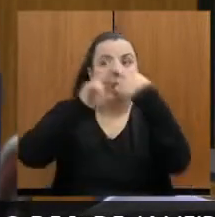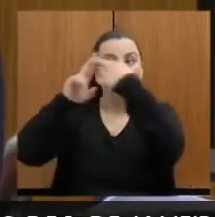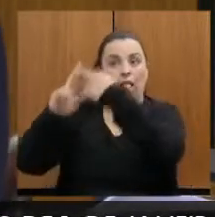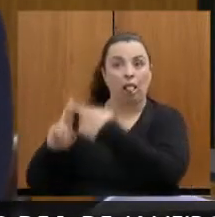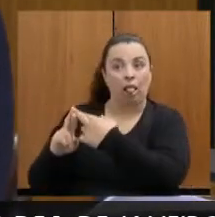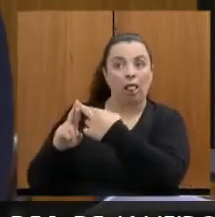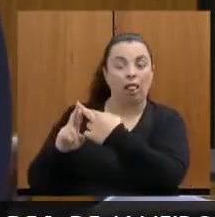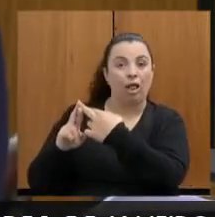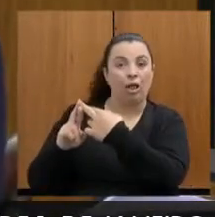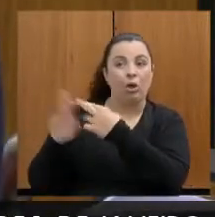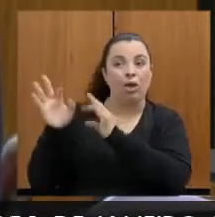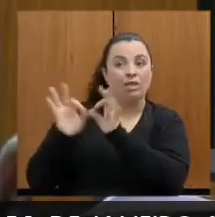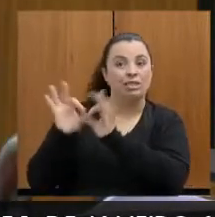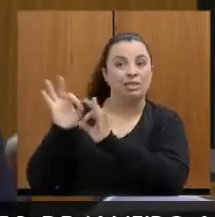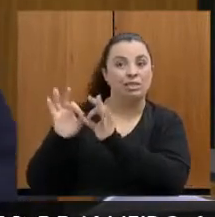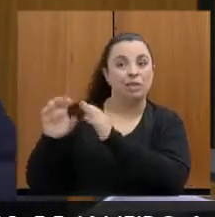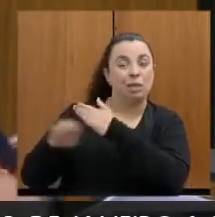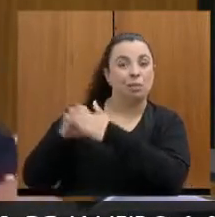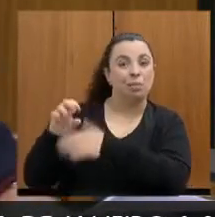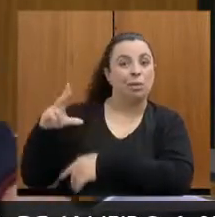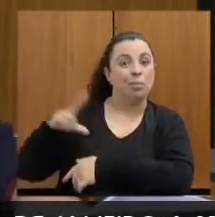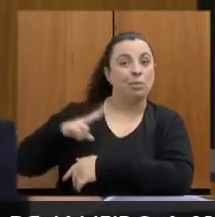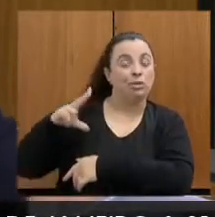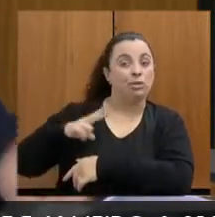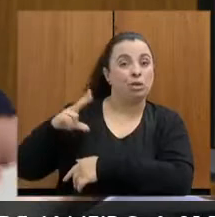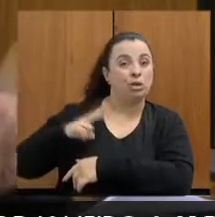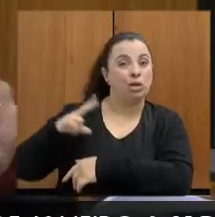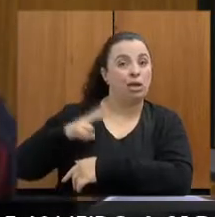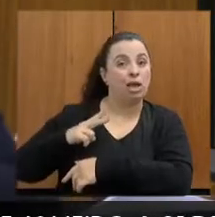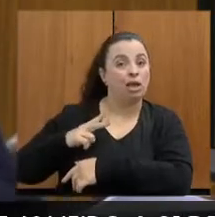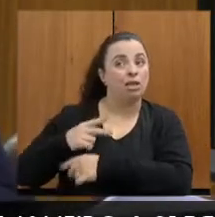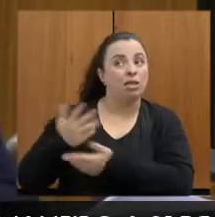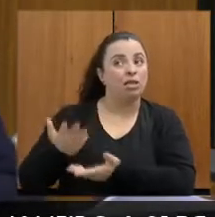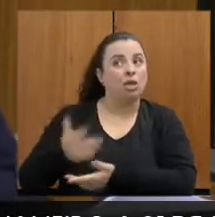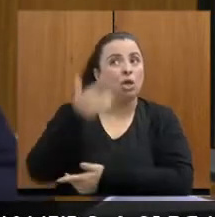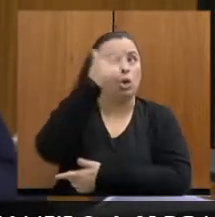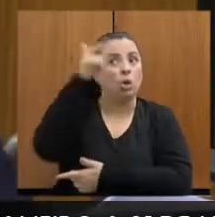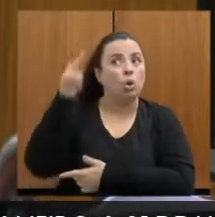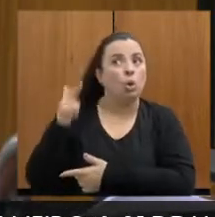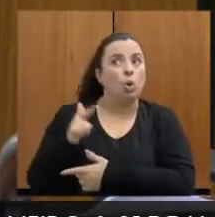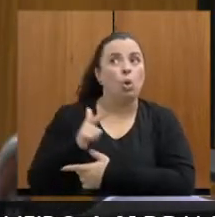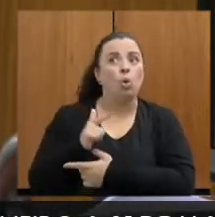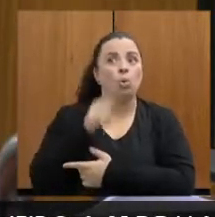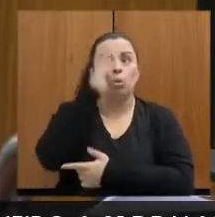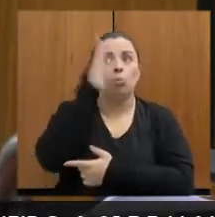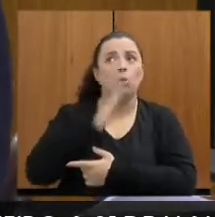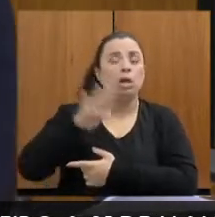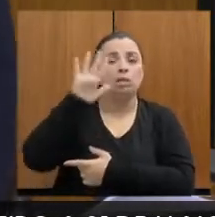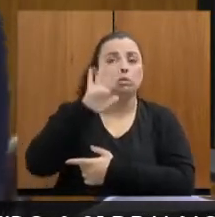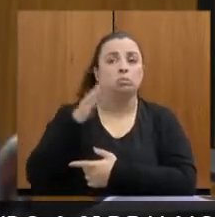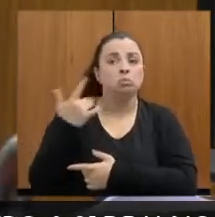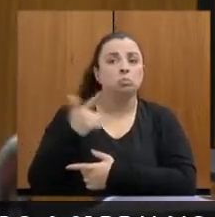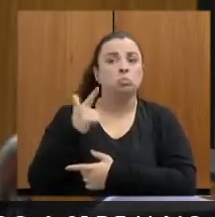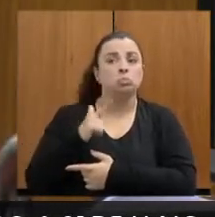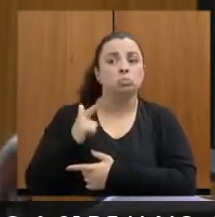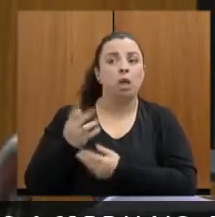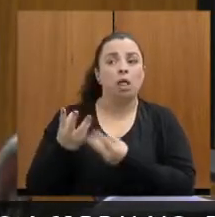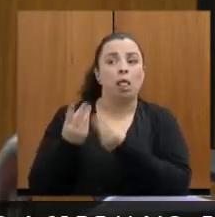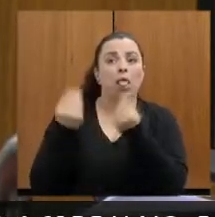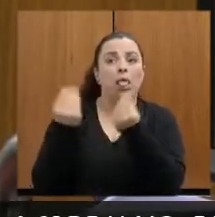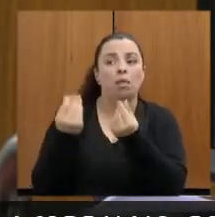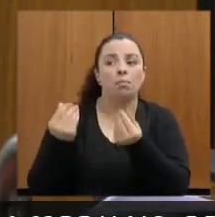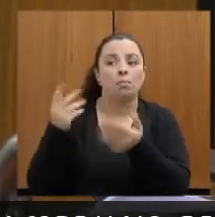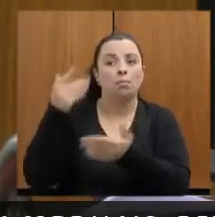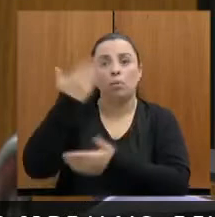sociais que notadamente em nenhum lugar do Brasil é tem aí eficiência comprovada minha